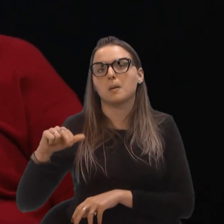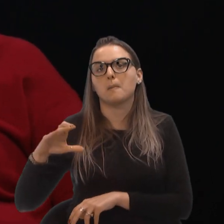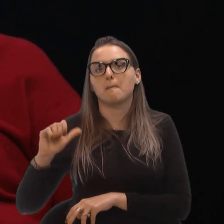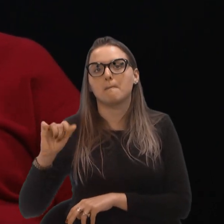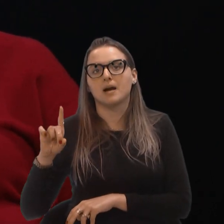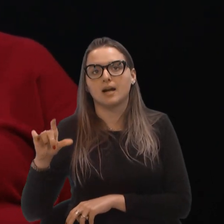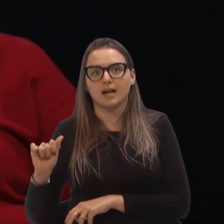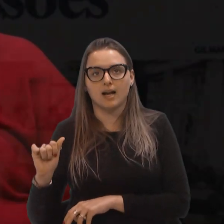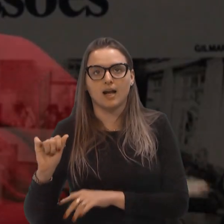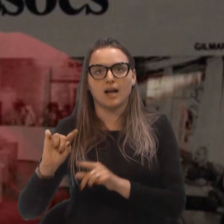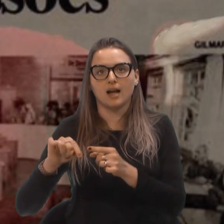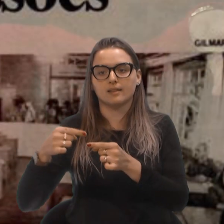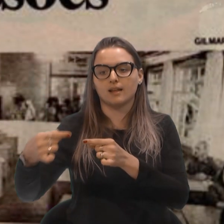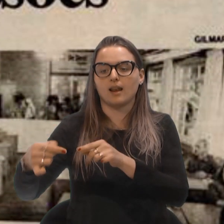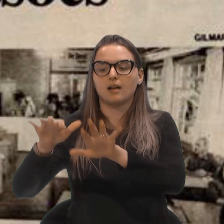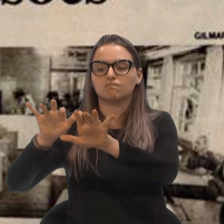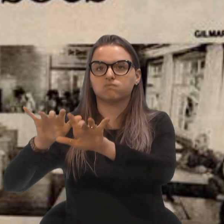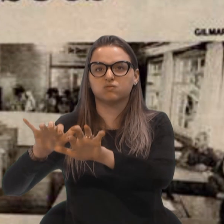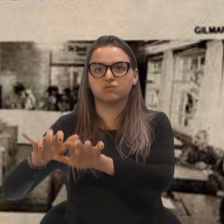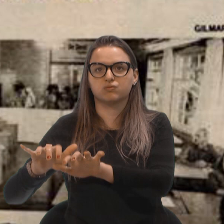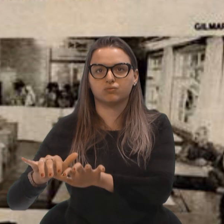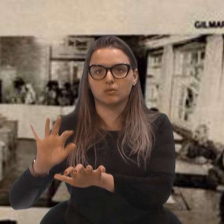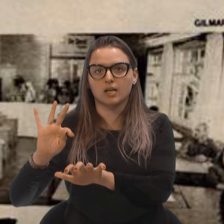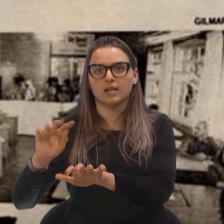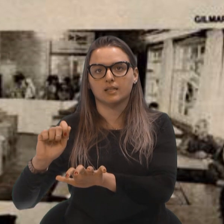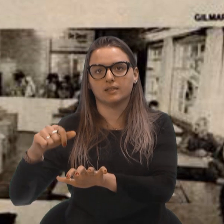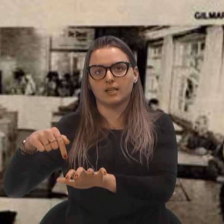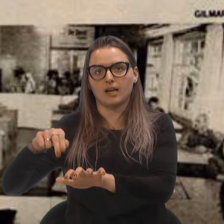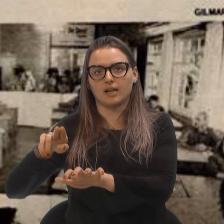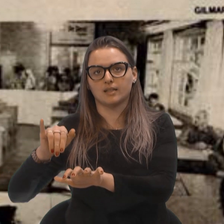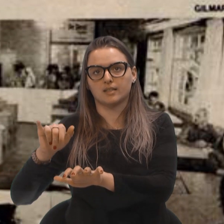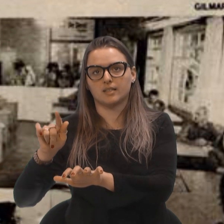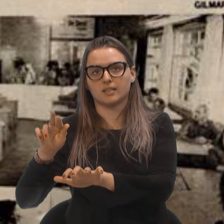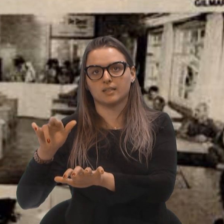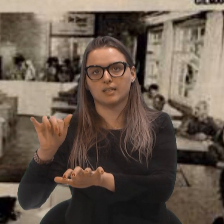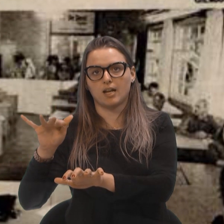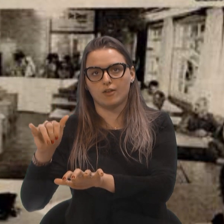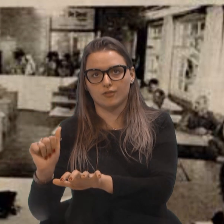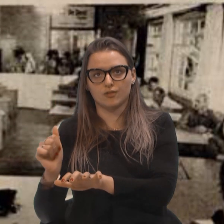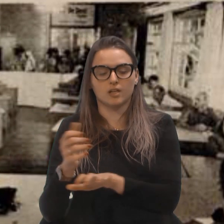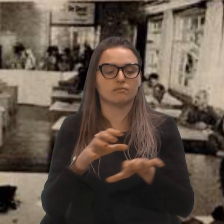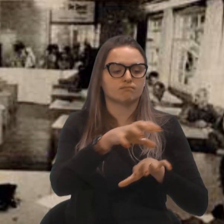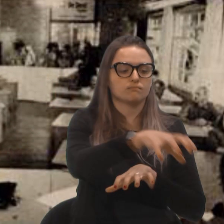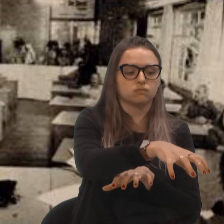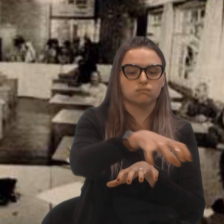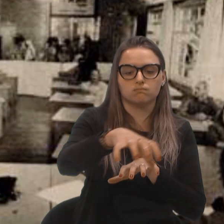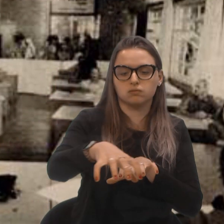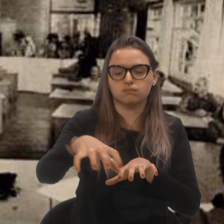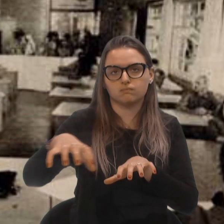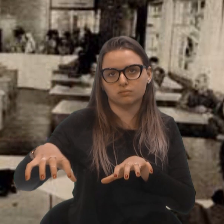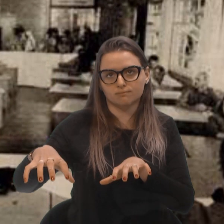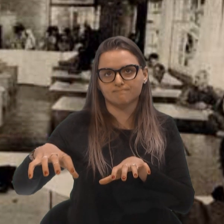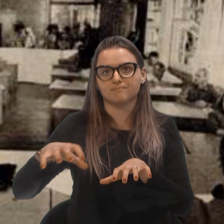cada mesa, um cantinho era as taquígrafas, outro cantinho era outro setor,